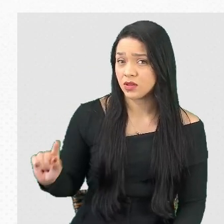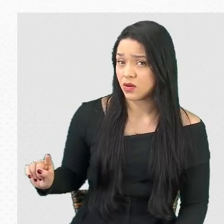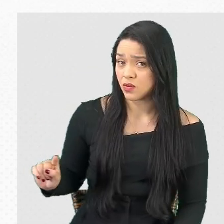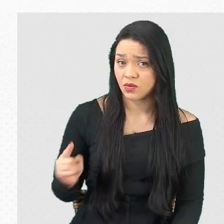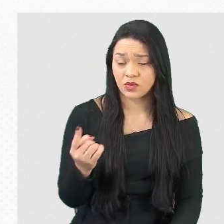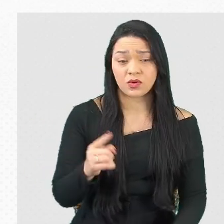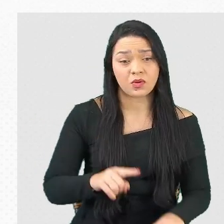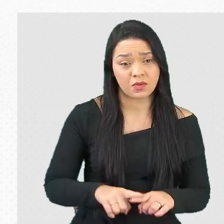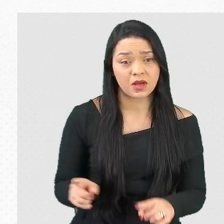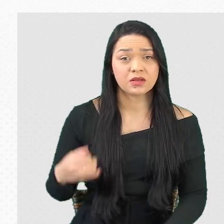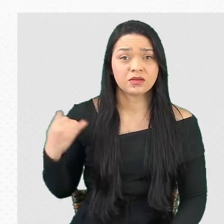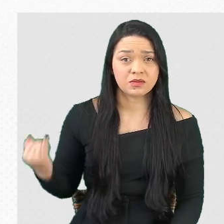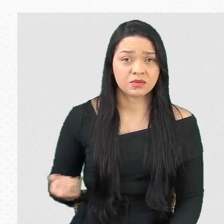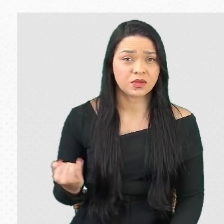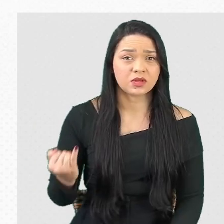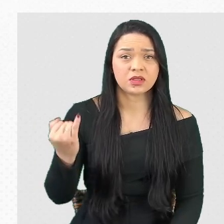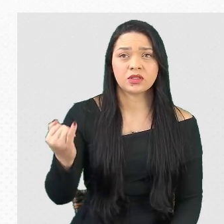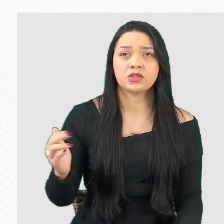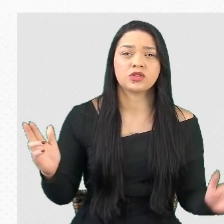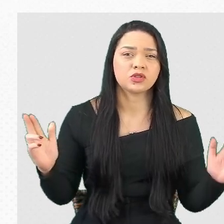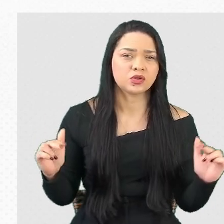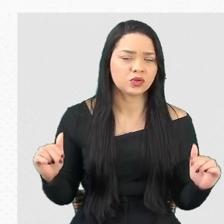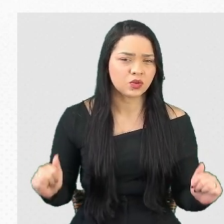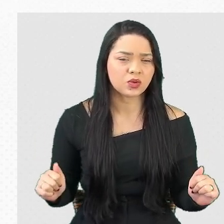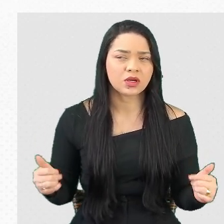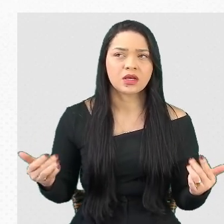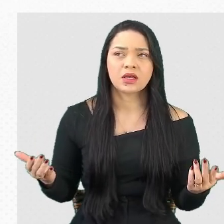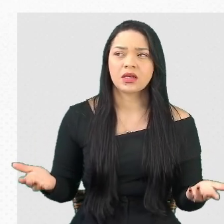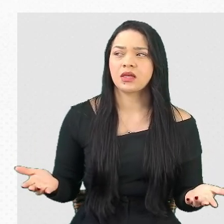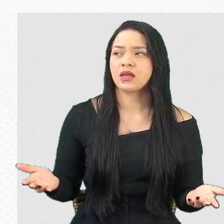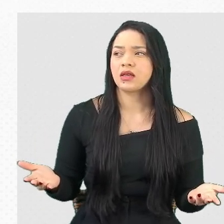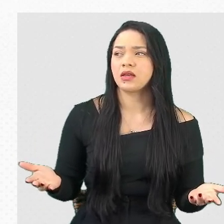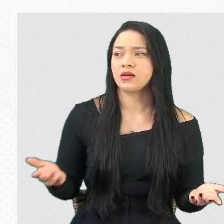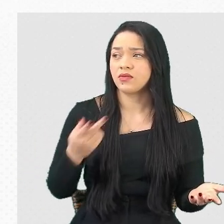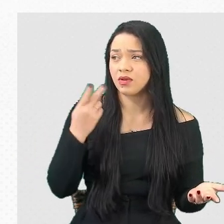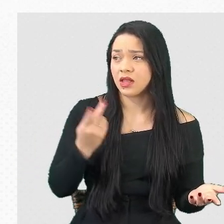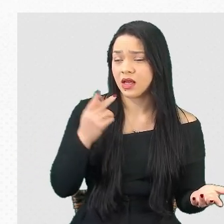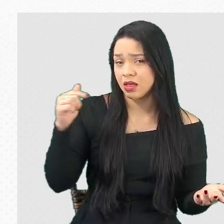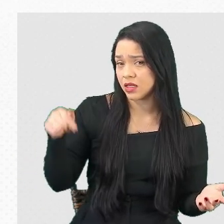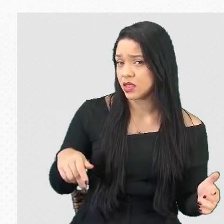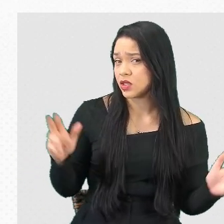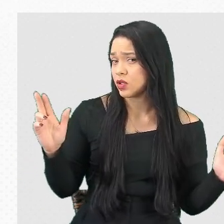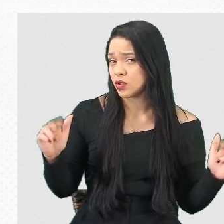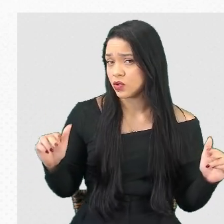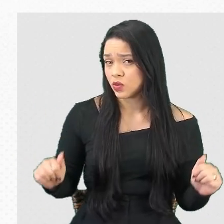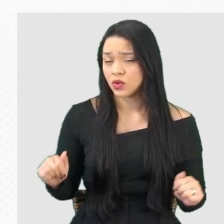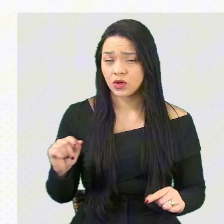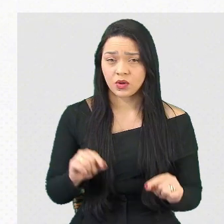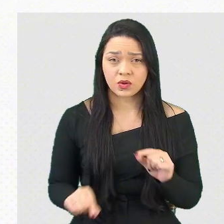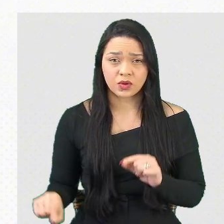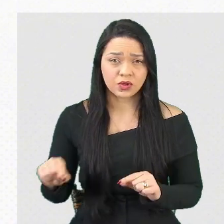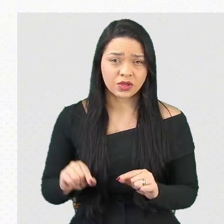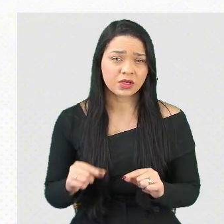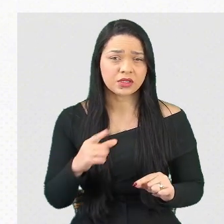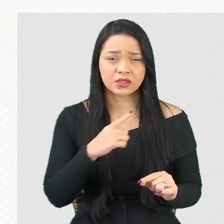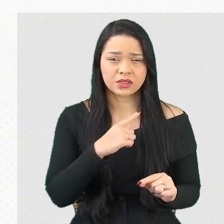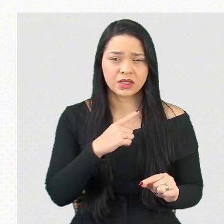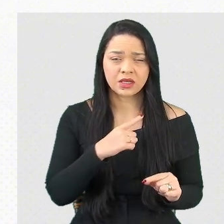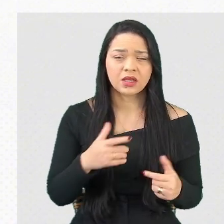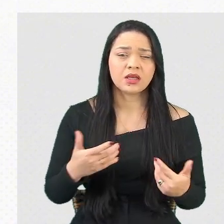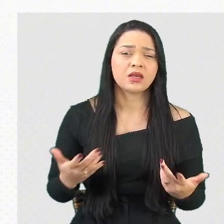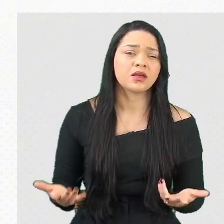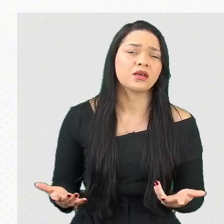mais importante. Eles nunca, e é importante dizer isso aqui, eles nunca vão, dentro dos seus escritos,